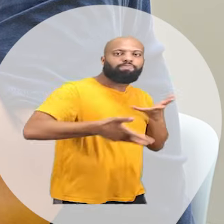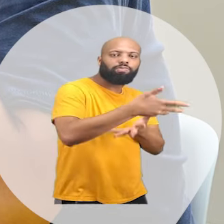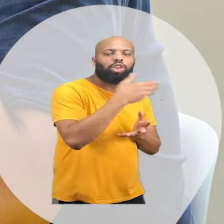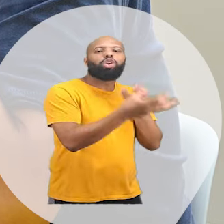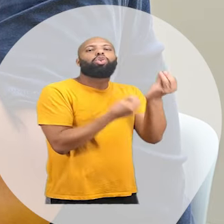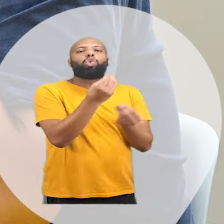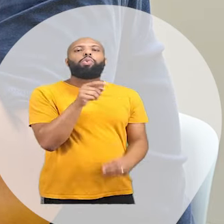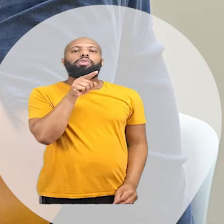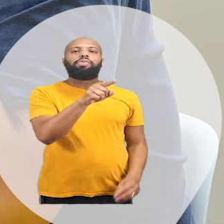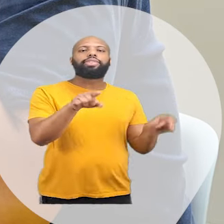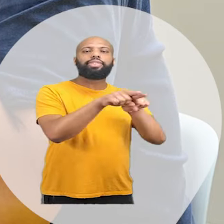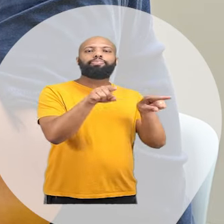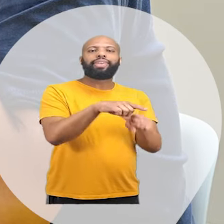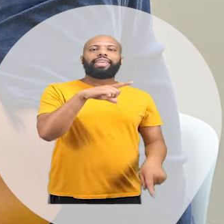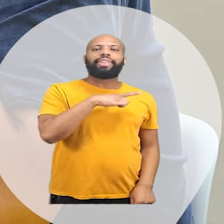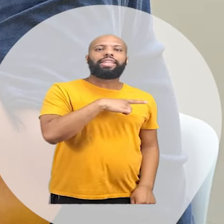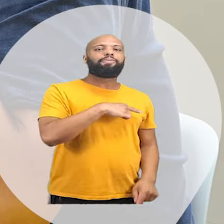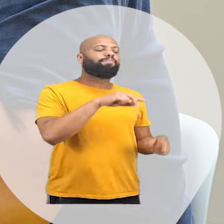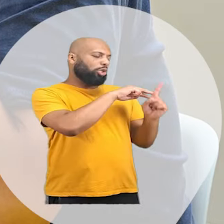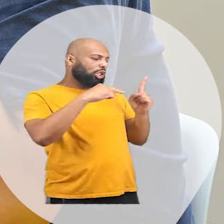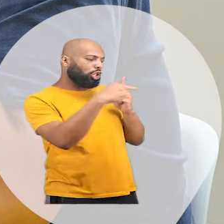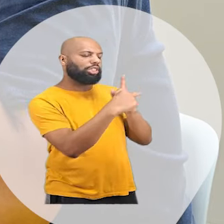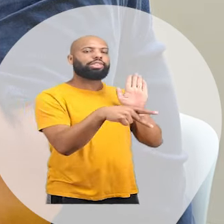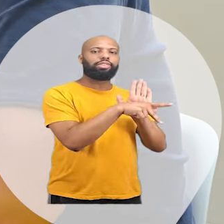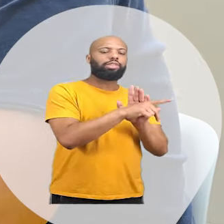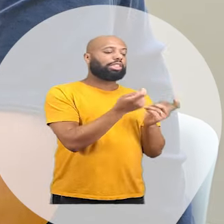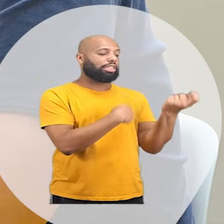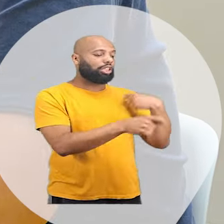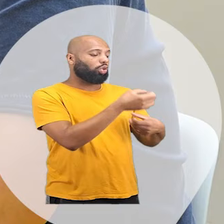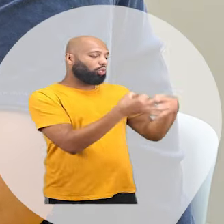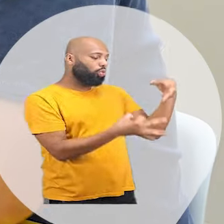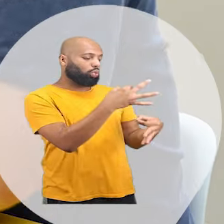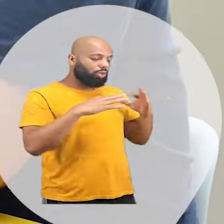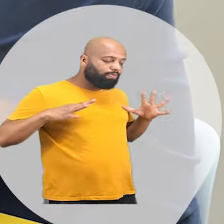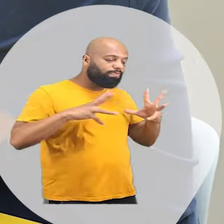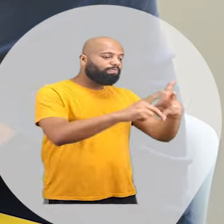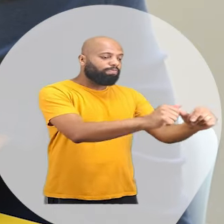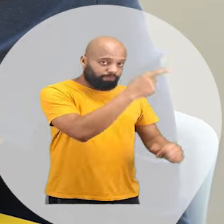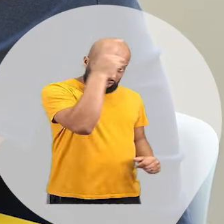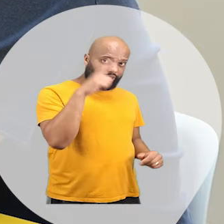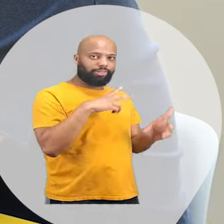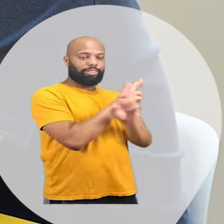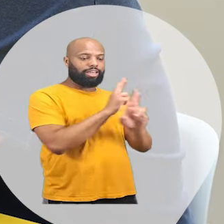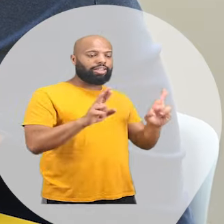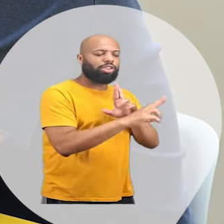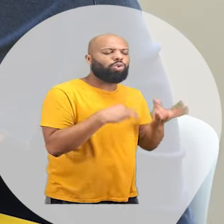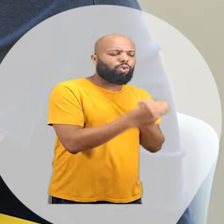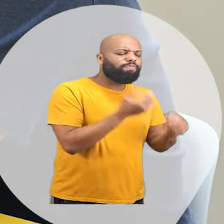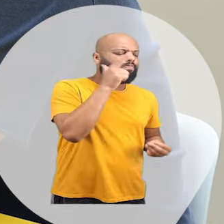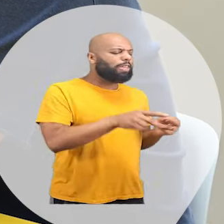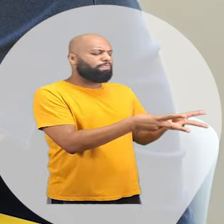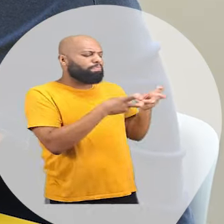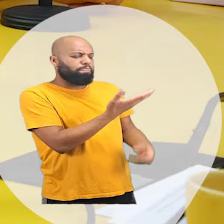Então como que você tem esse olhar para o negócio para que ele seja justo com todos os envolvidos né Como